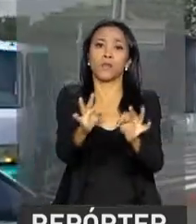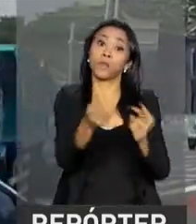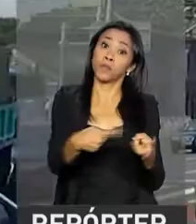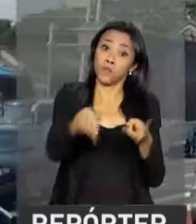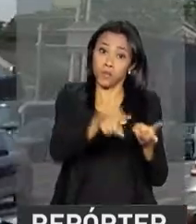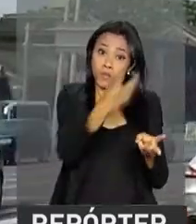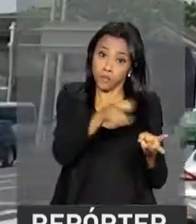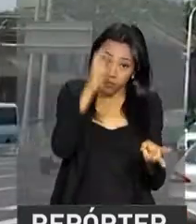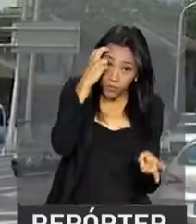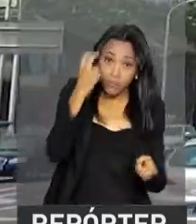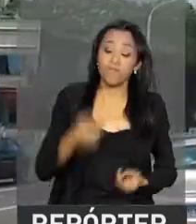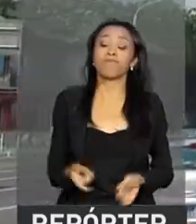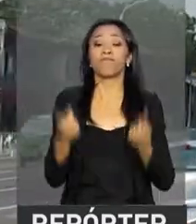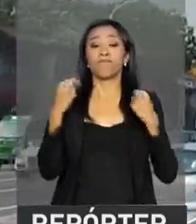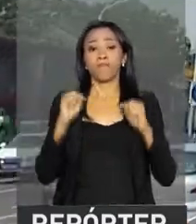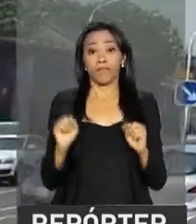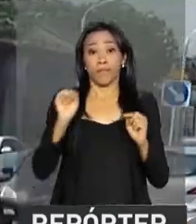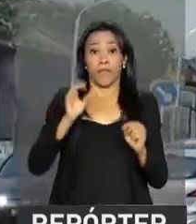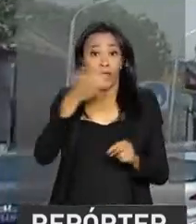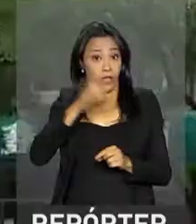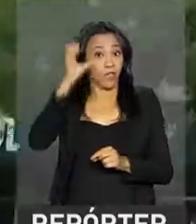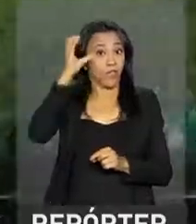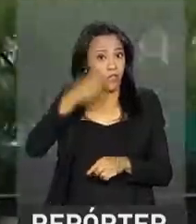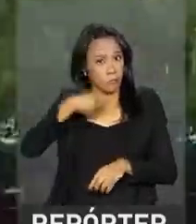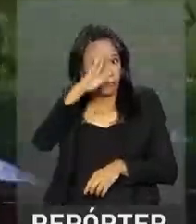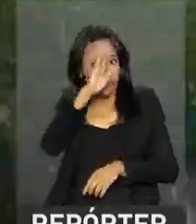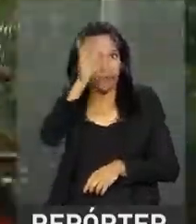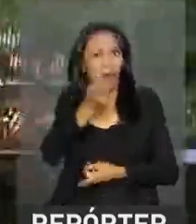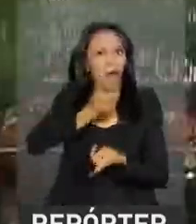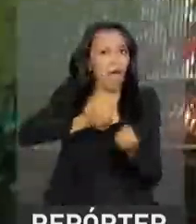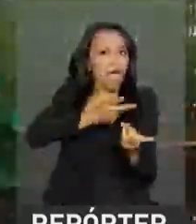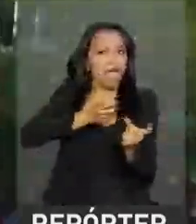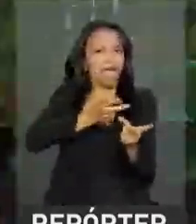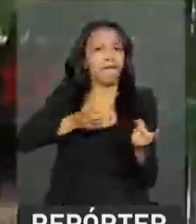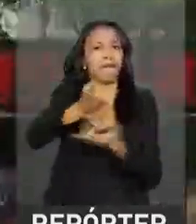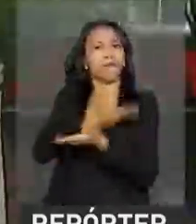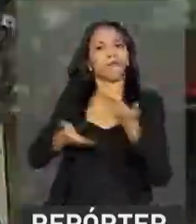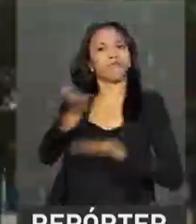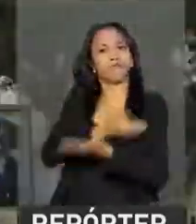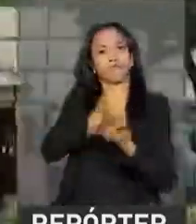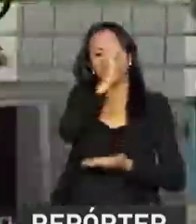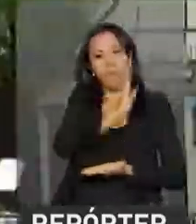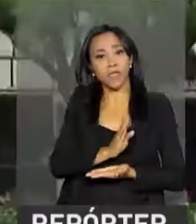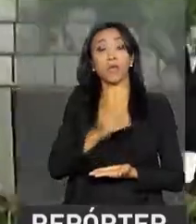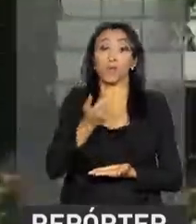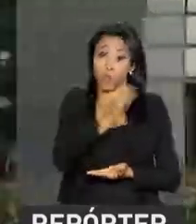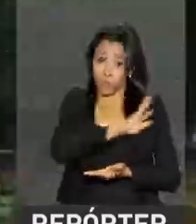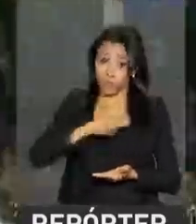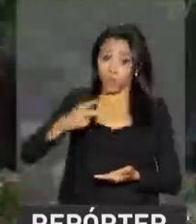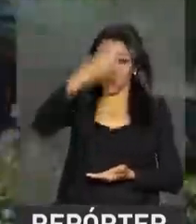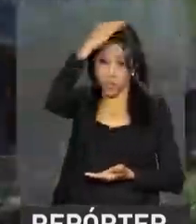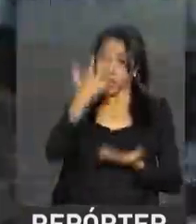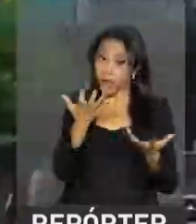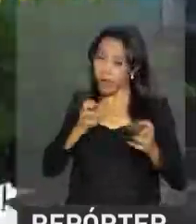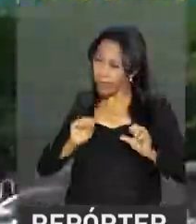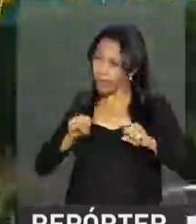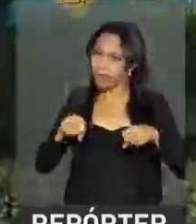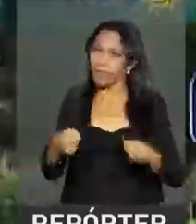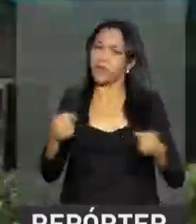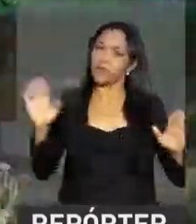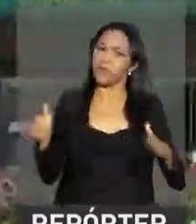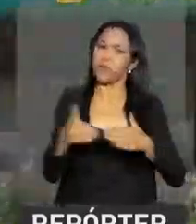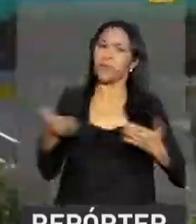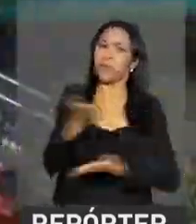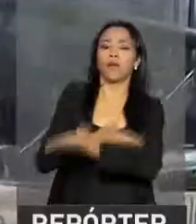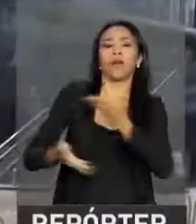e cultura a china é o principal parceiro comercial do brasil eo presidente quer fortalecer essa relação econômica e